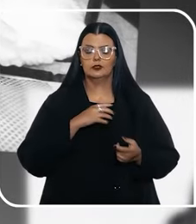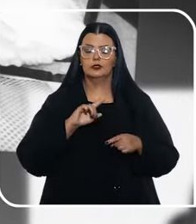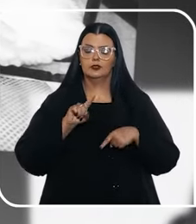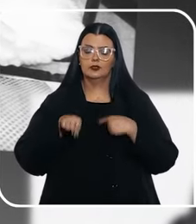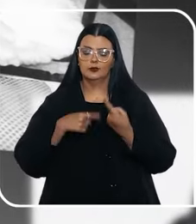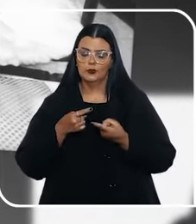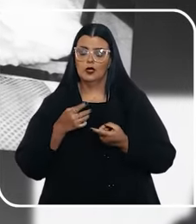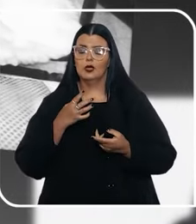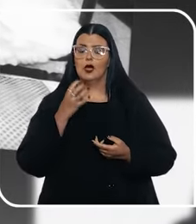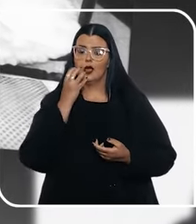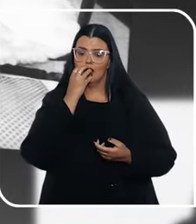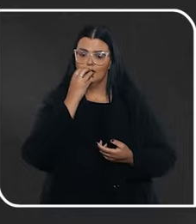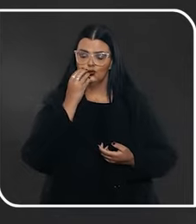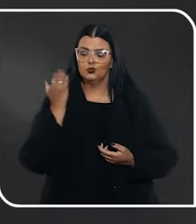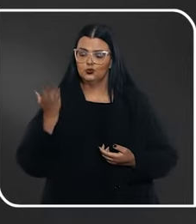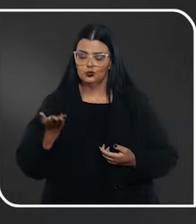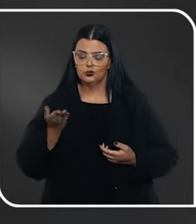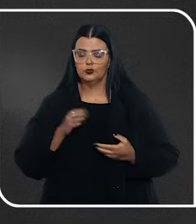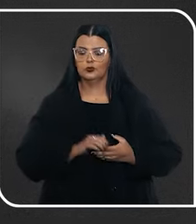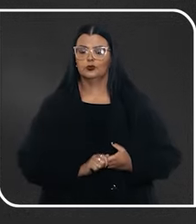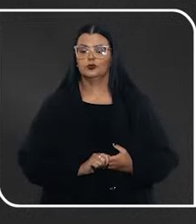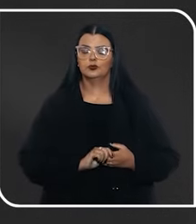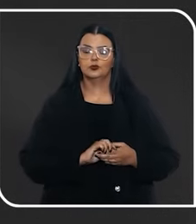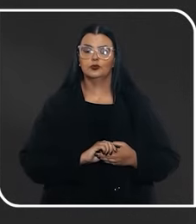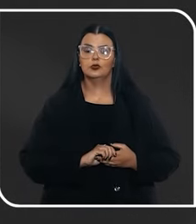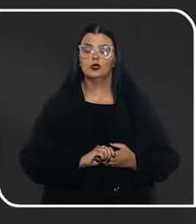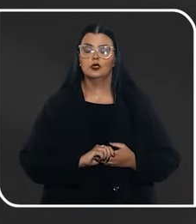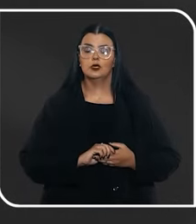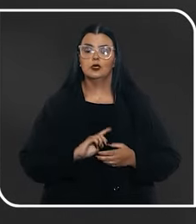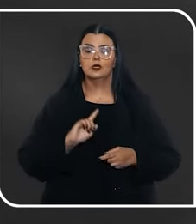surgiu a Kimi. E nesse surgimento,